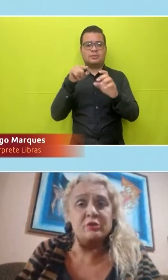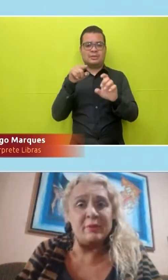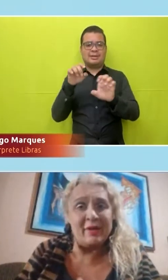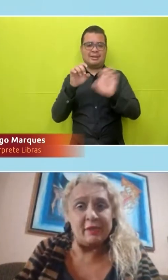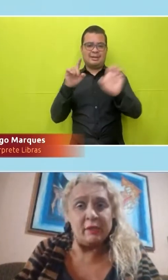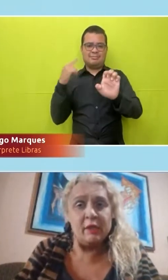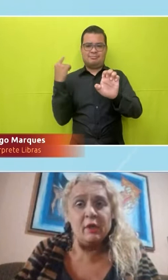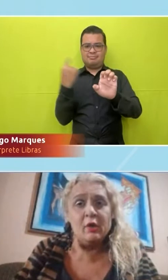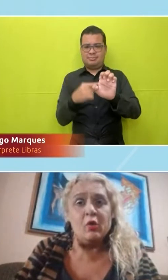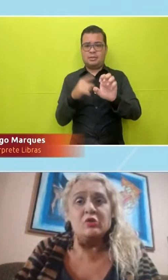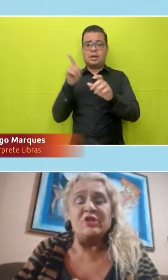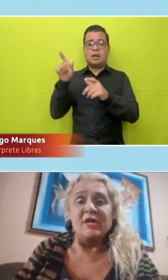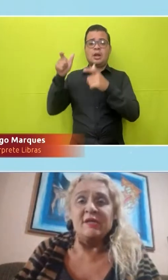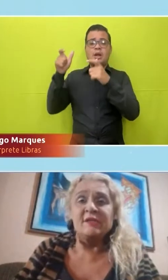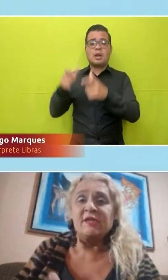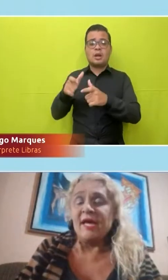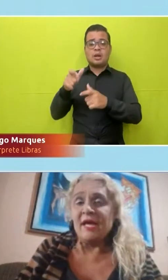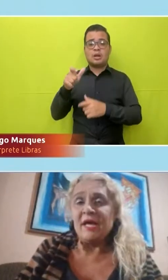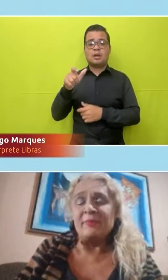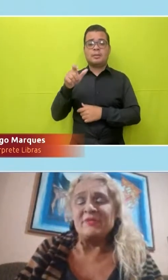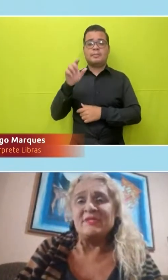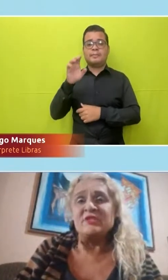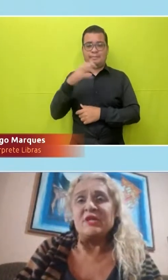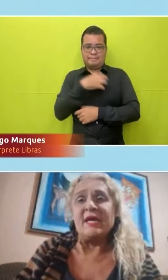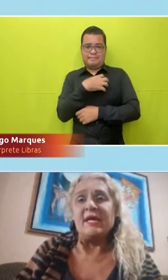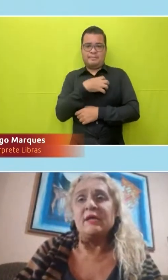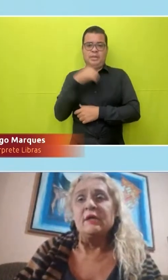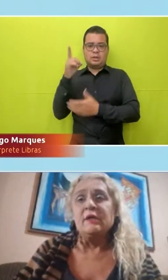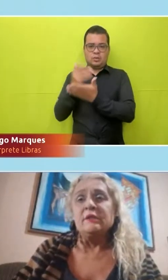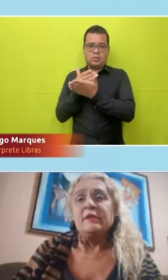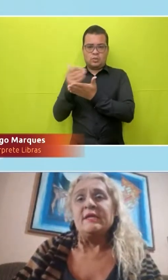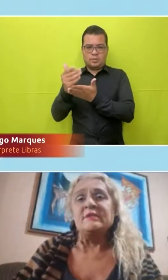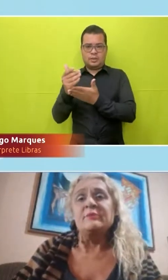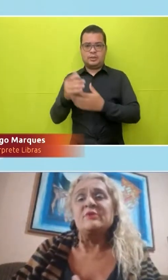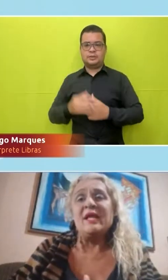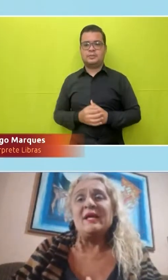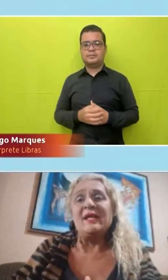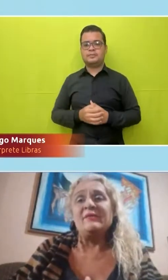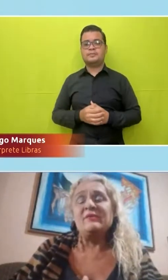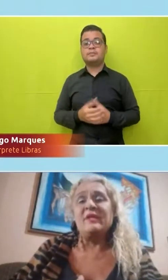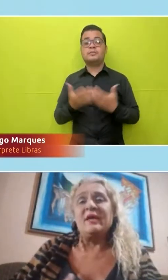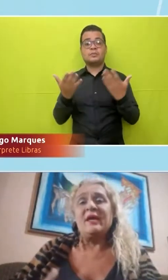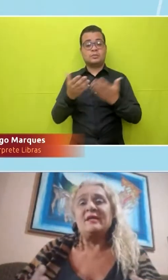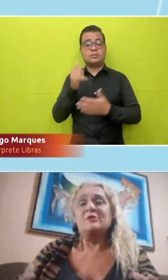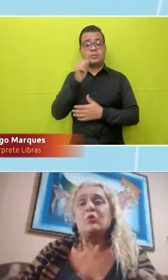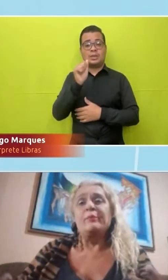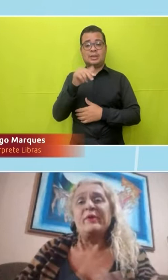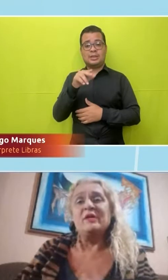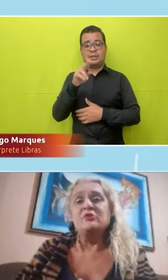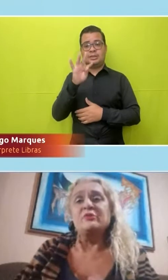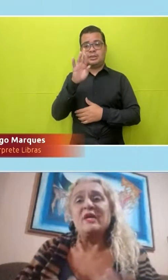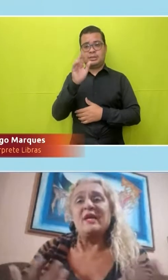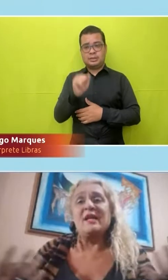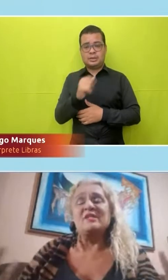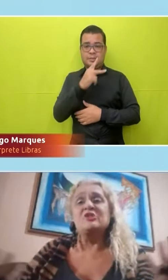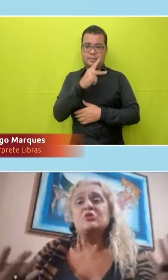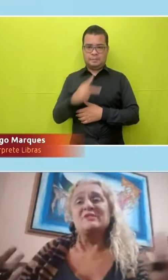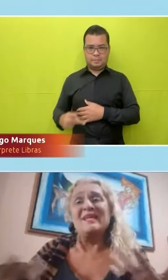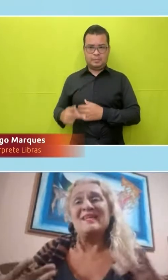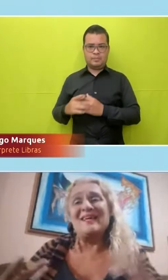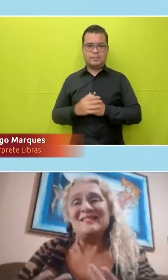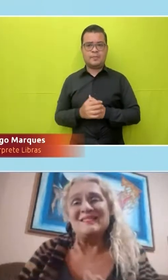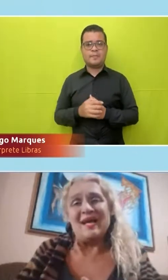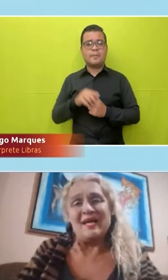Motti, na Bahia. Hoje a ANTRA é a presidente Keila, né, Simpson, ela tem esse compêndio, e aí a gente